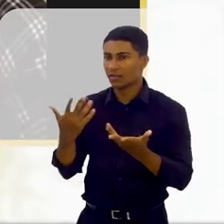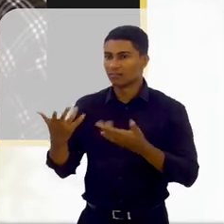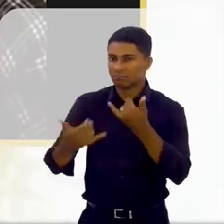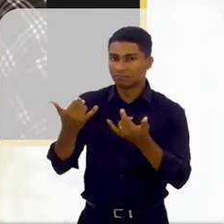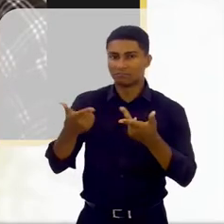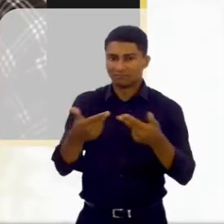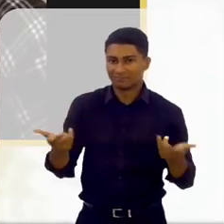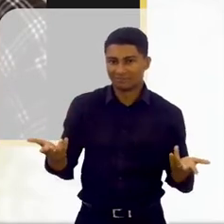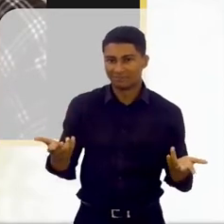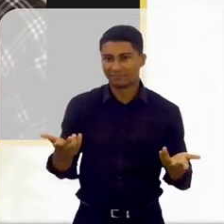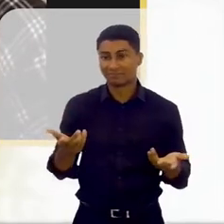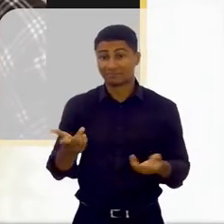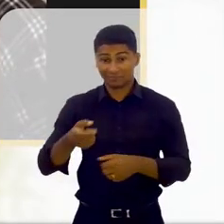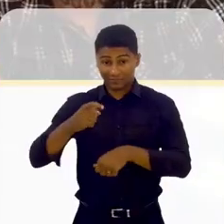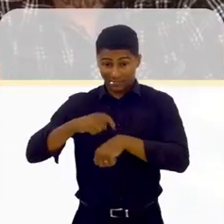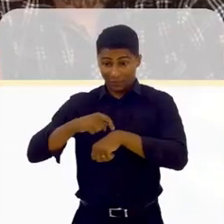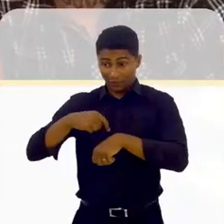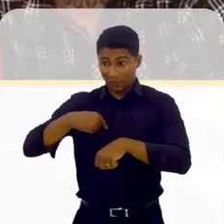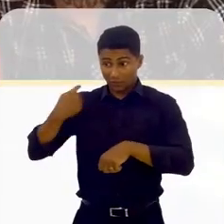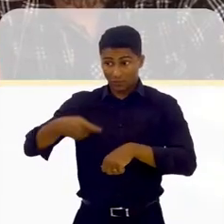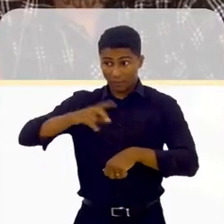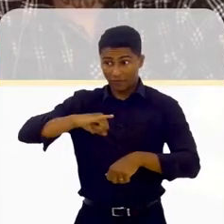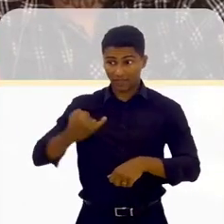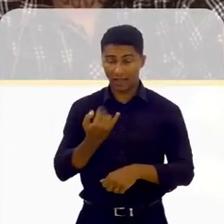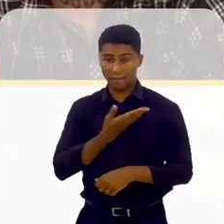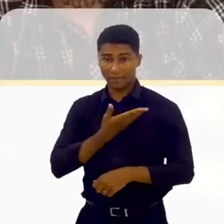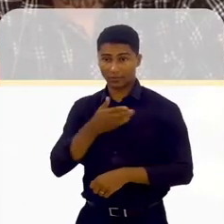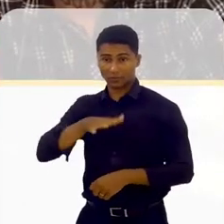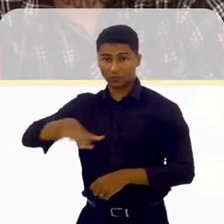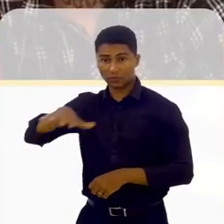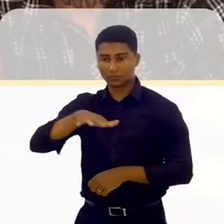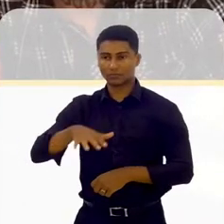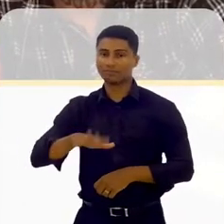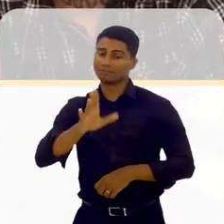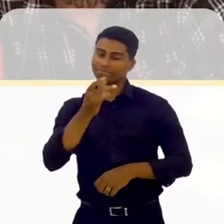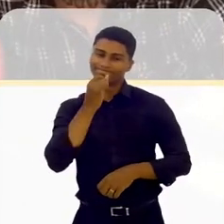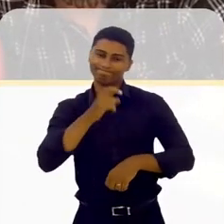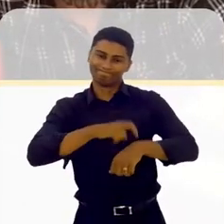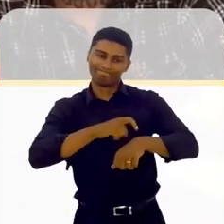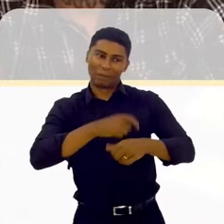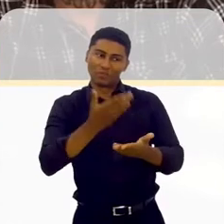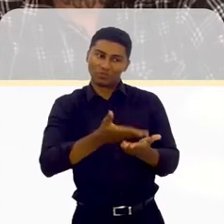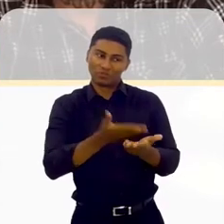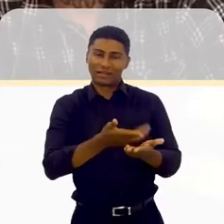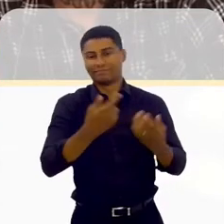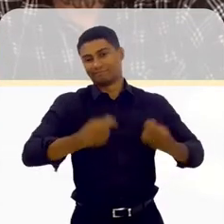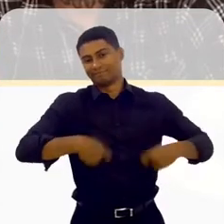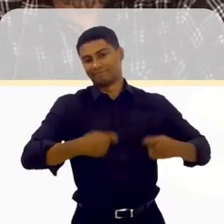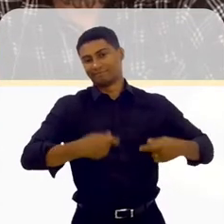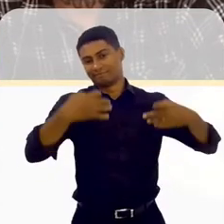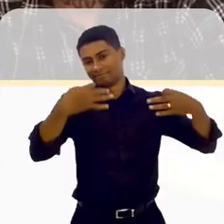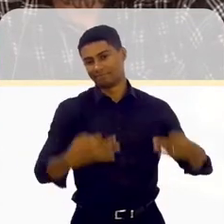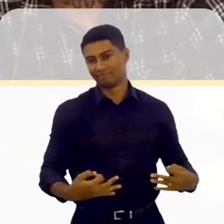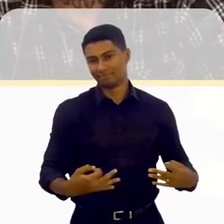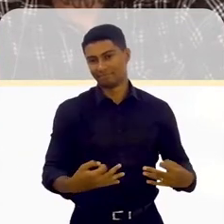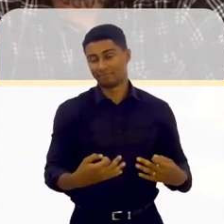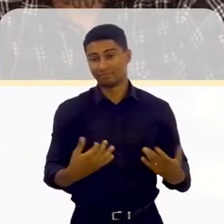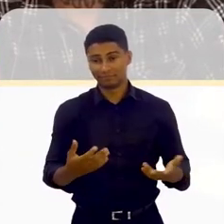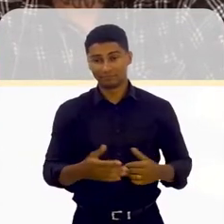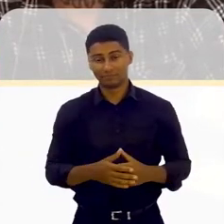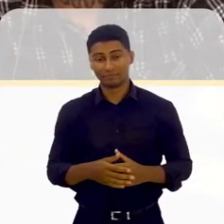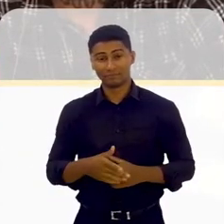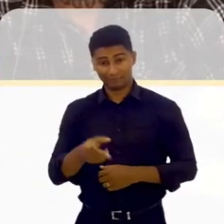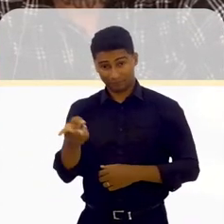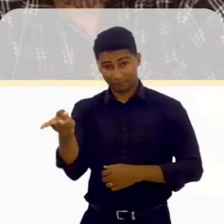era um tempo que eu falei, pô, é um tempo que eu preciso aproveitar com os meus amigos. Só que é o tempo de estudar, é o tempo de estudar, né? E aí a gente E fazia o aí quê? vocês